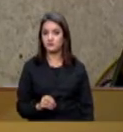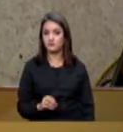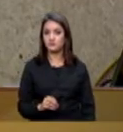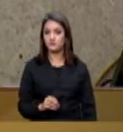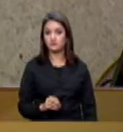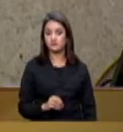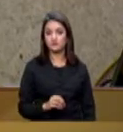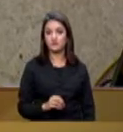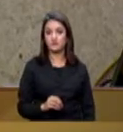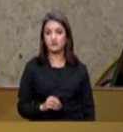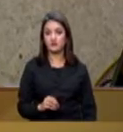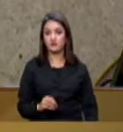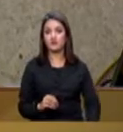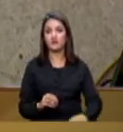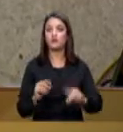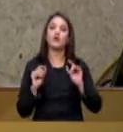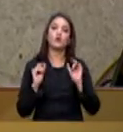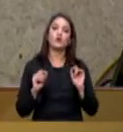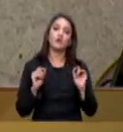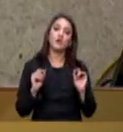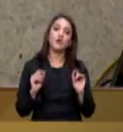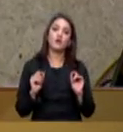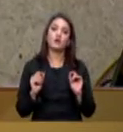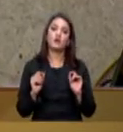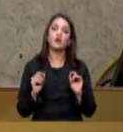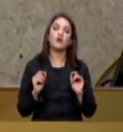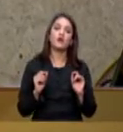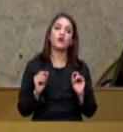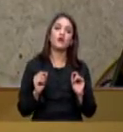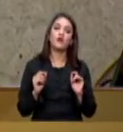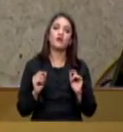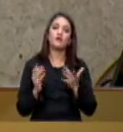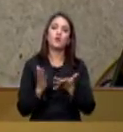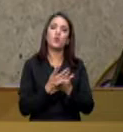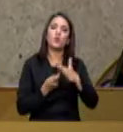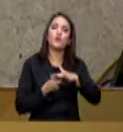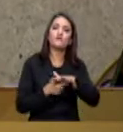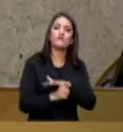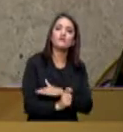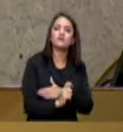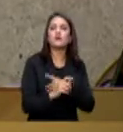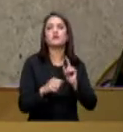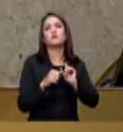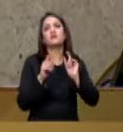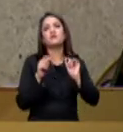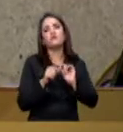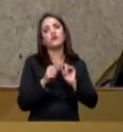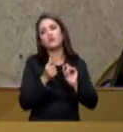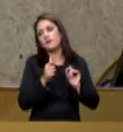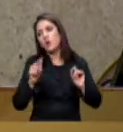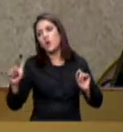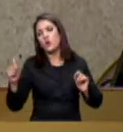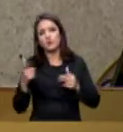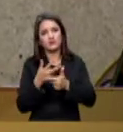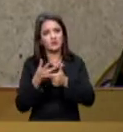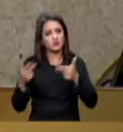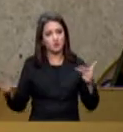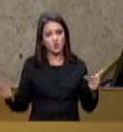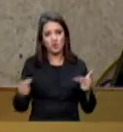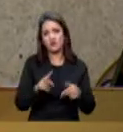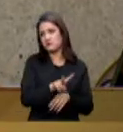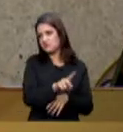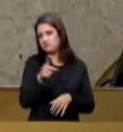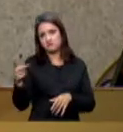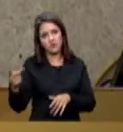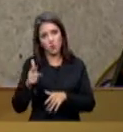como a impossibilidade econômica de determinado investimento ser empregado para outros usos ou ser transportado para ser